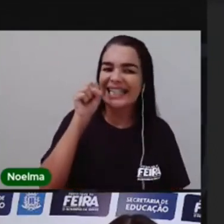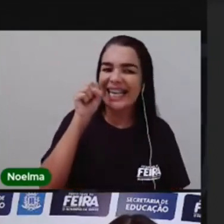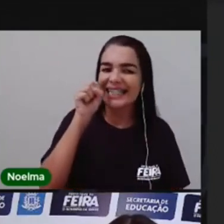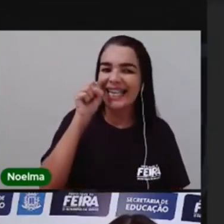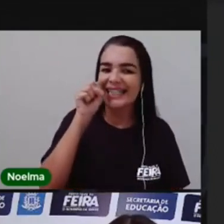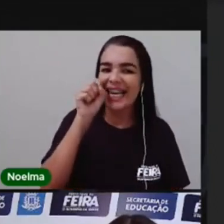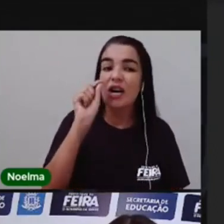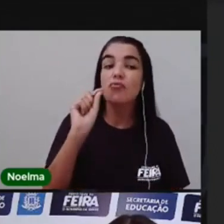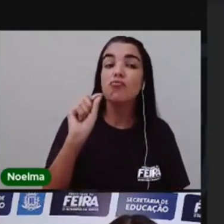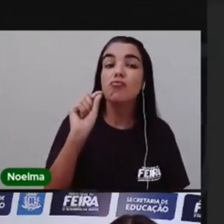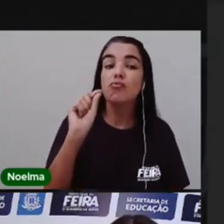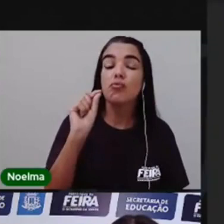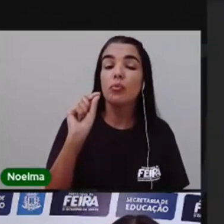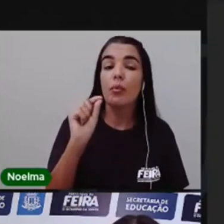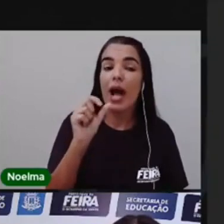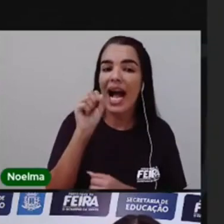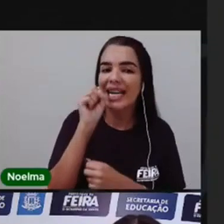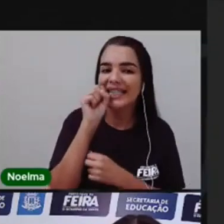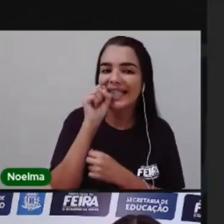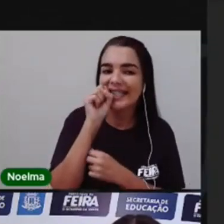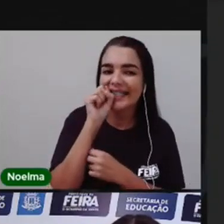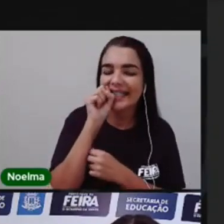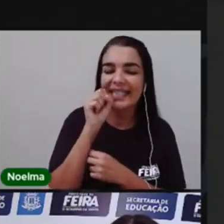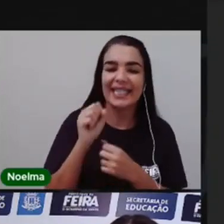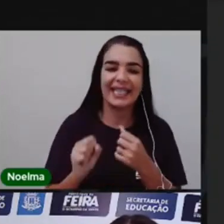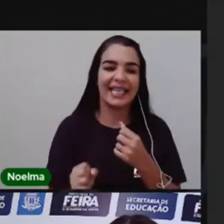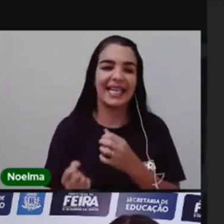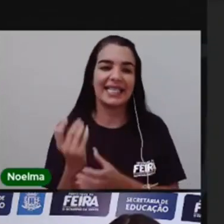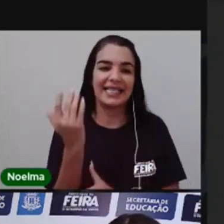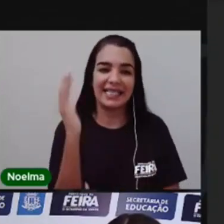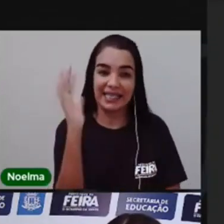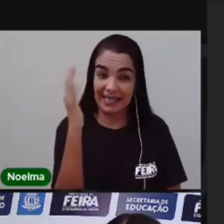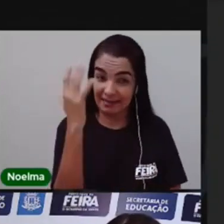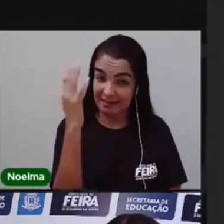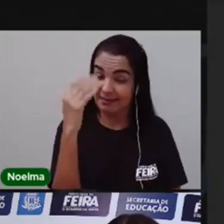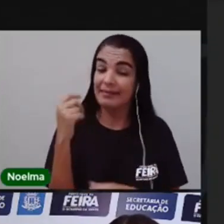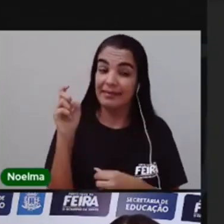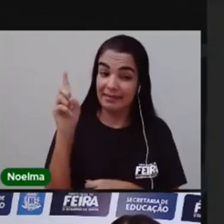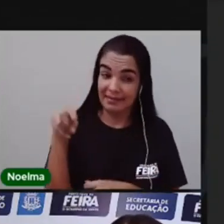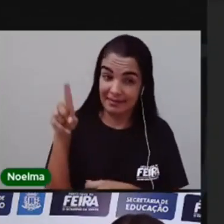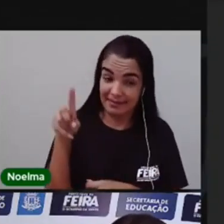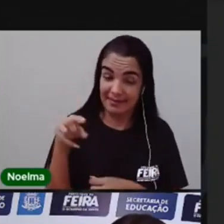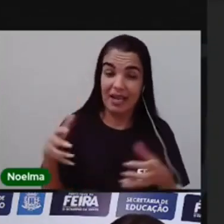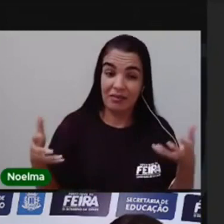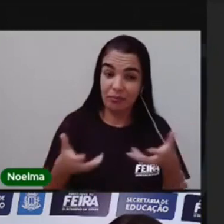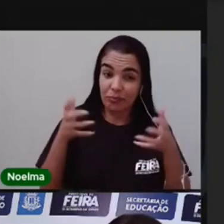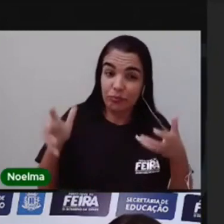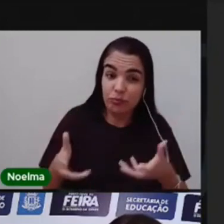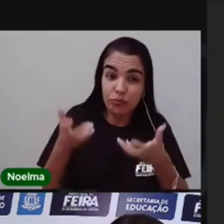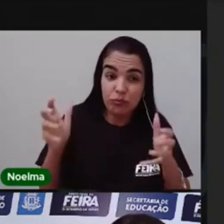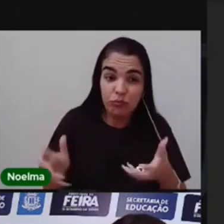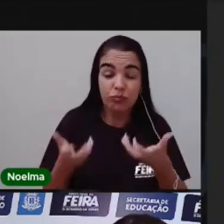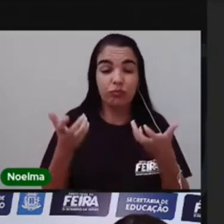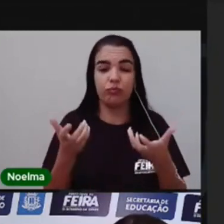primeira cadeia, aqui logo abaixo, nós temos como produtor a cenoura, porque a cenoura é um vegetal, é uma planta,